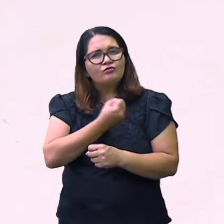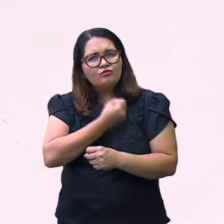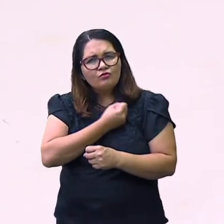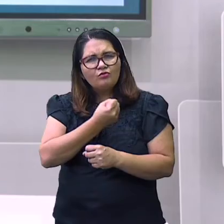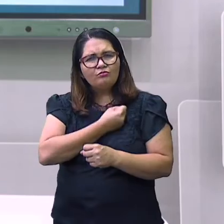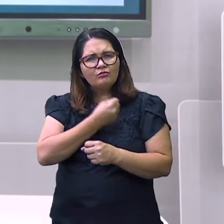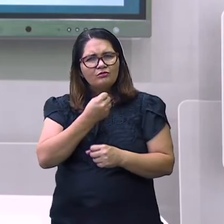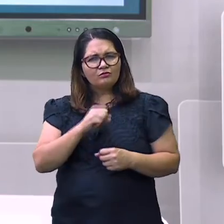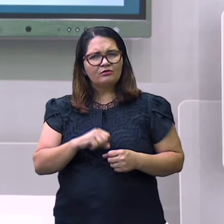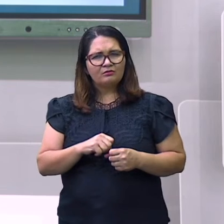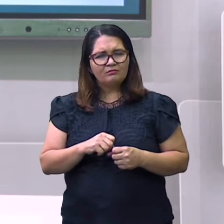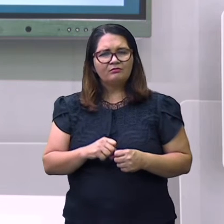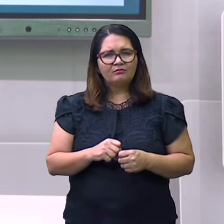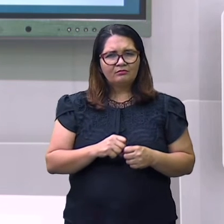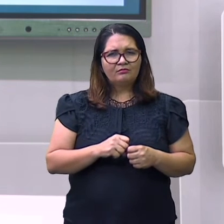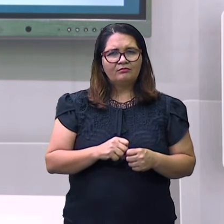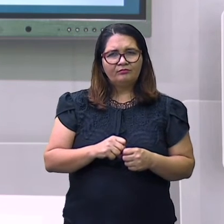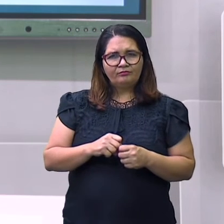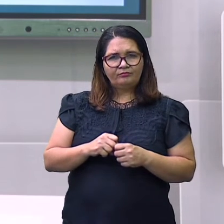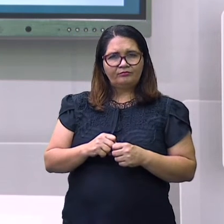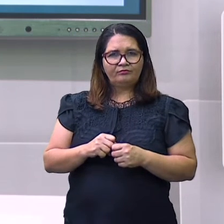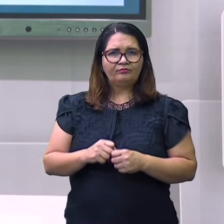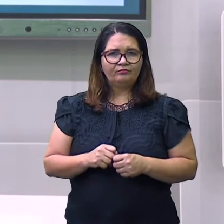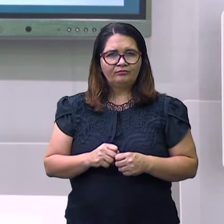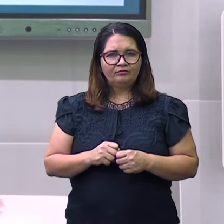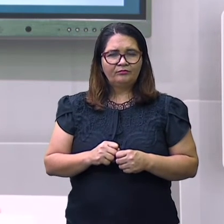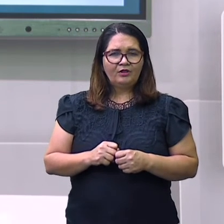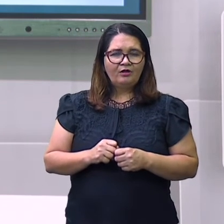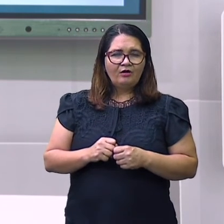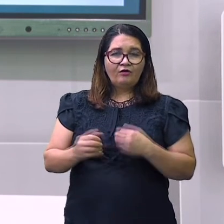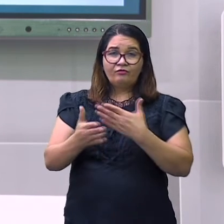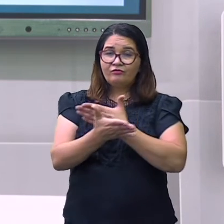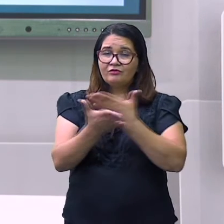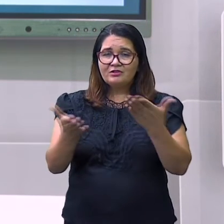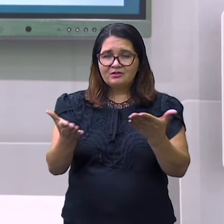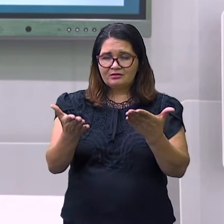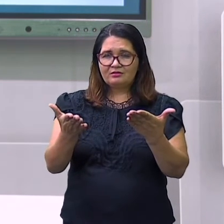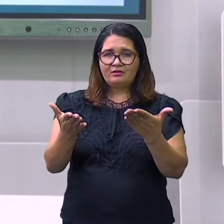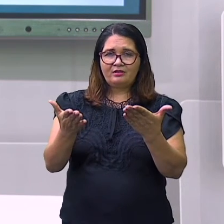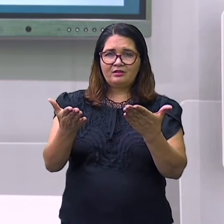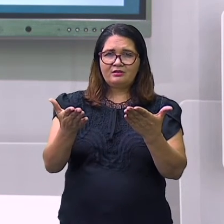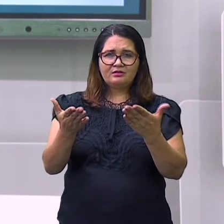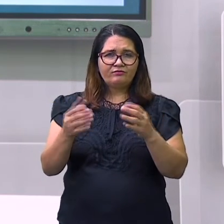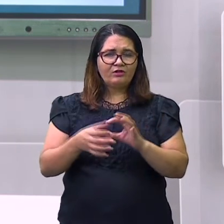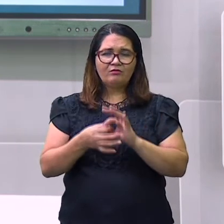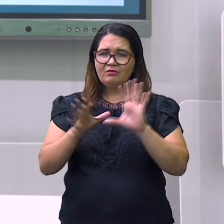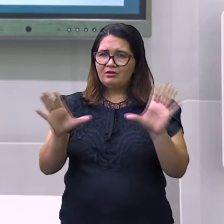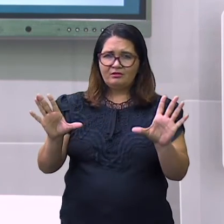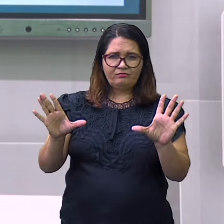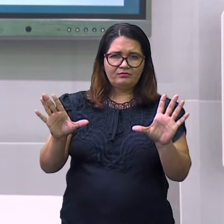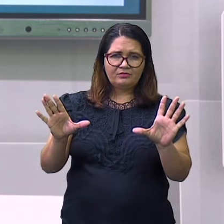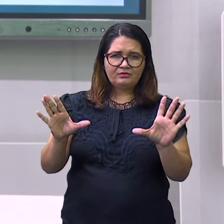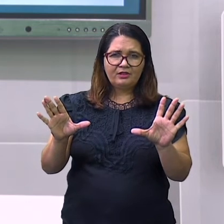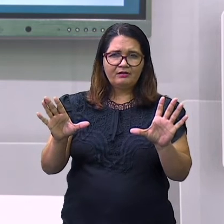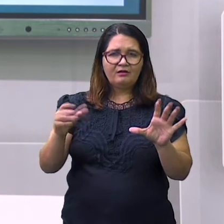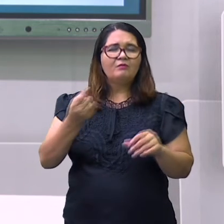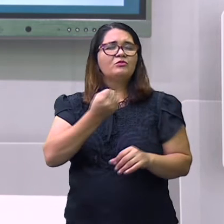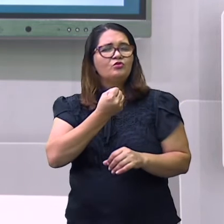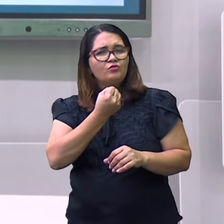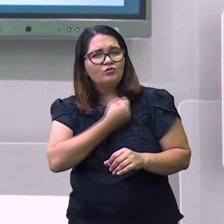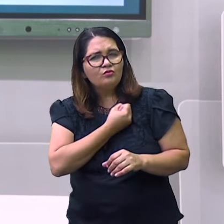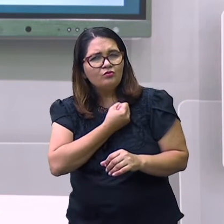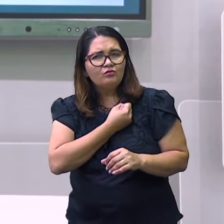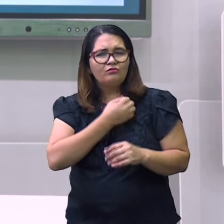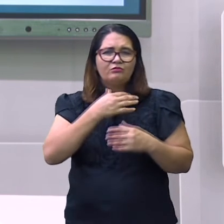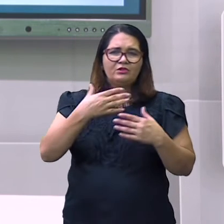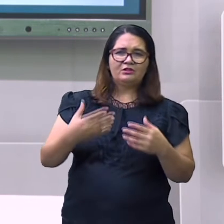você gostaria, né, de fazer lá, colocar a sua... numerar, né?